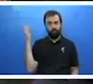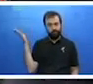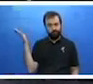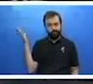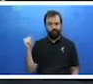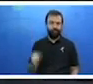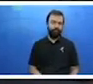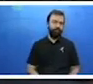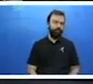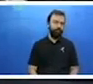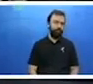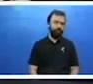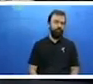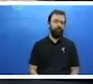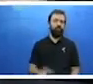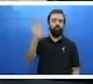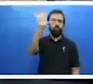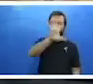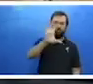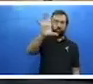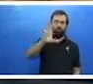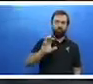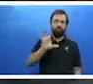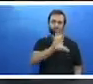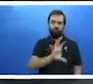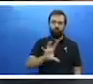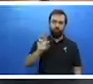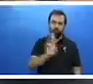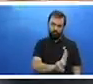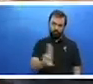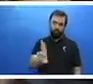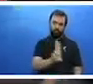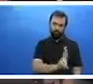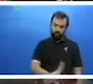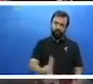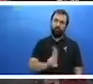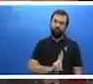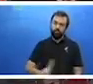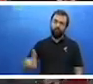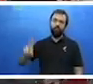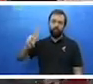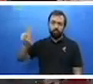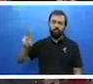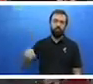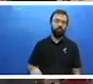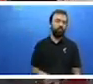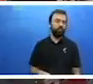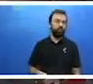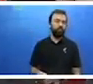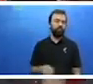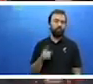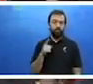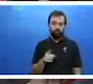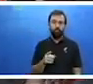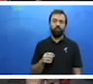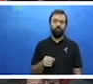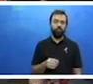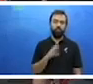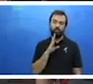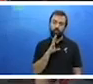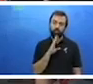feita. Todos os nomes, tá? Pintar e com nome. Você